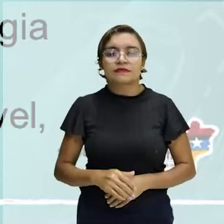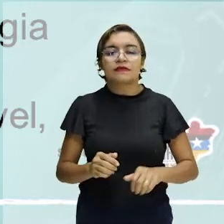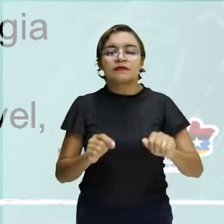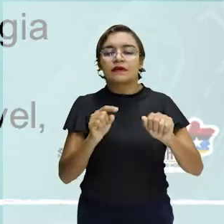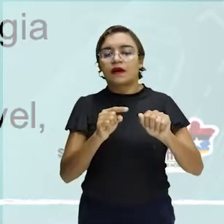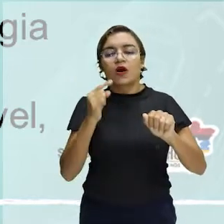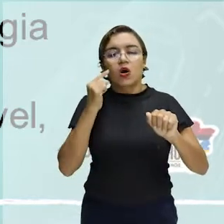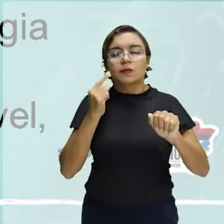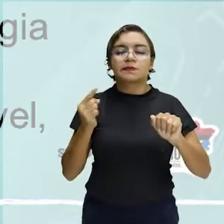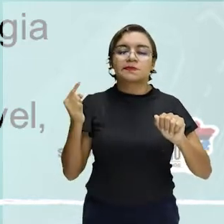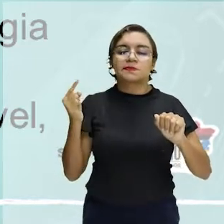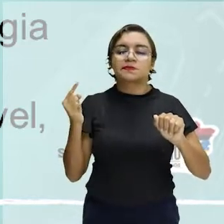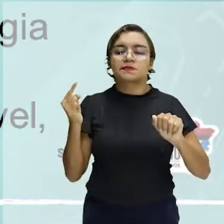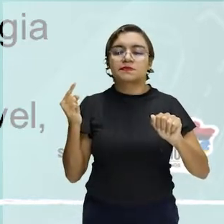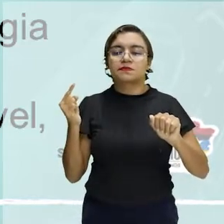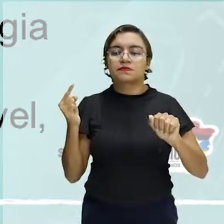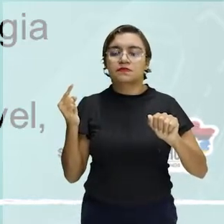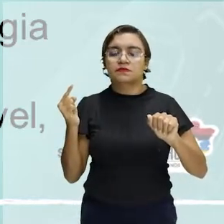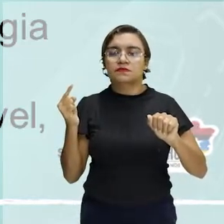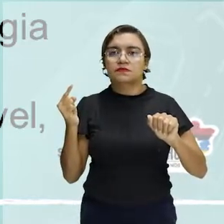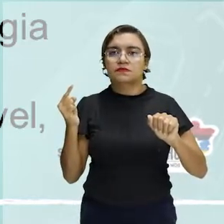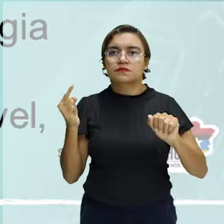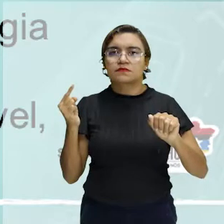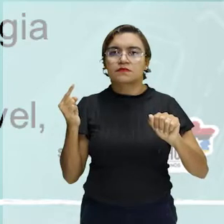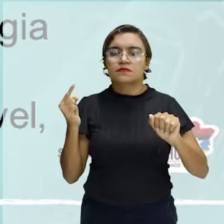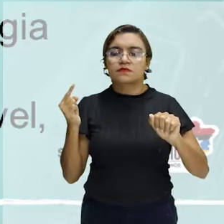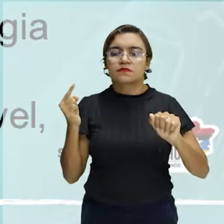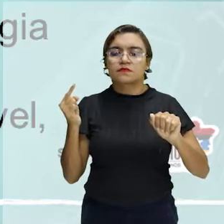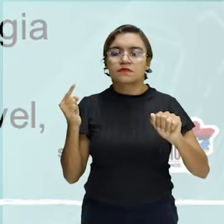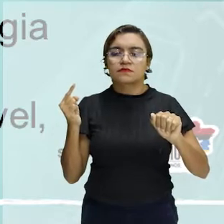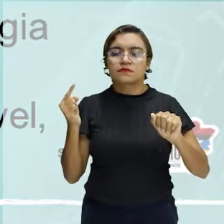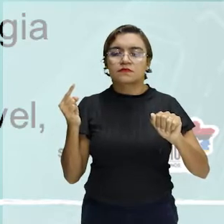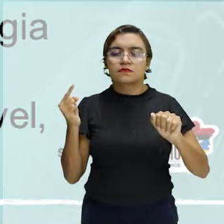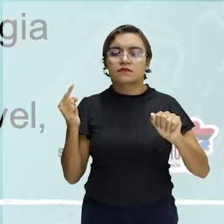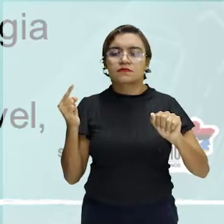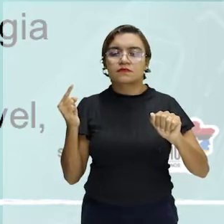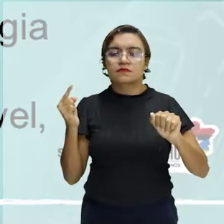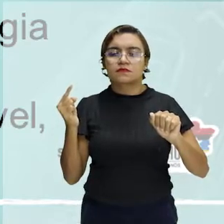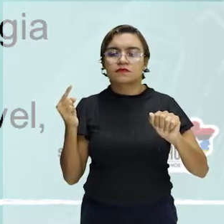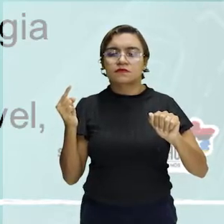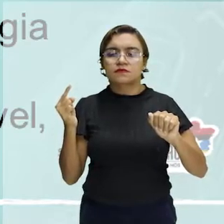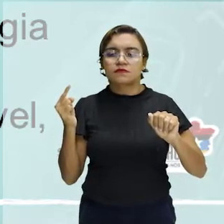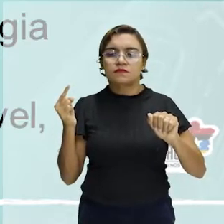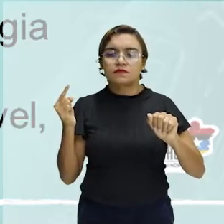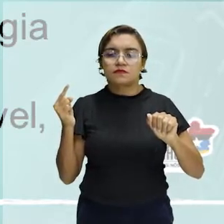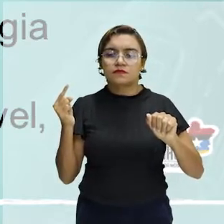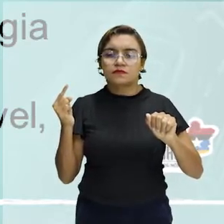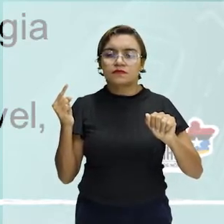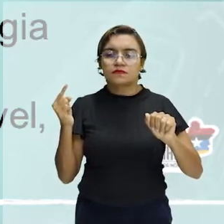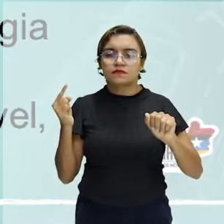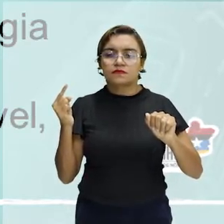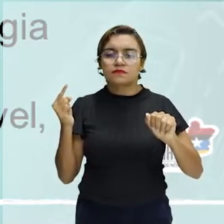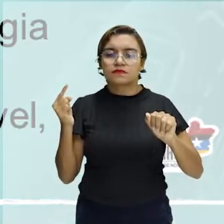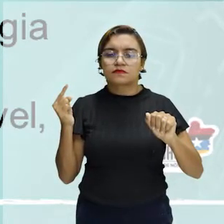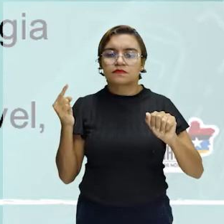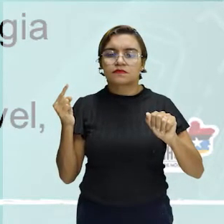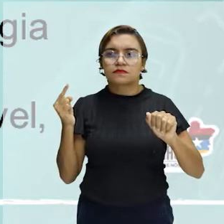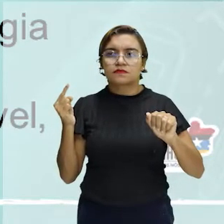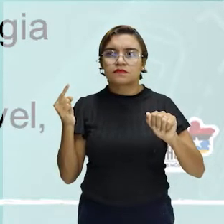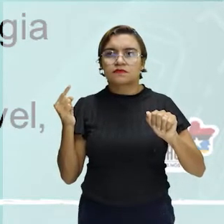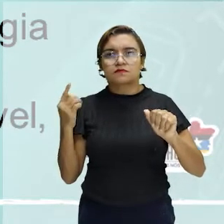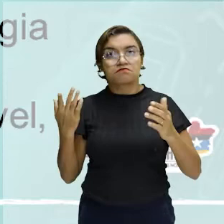A. Aumento da participação. É uma desvantagem da fonte energética brasileira. O aumento da participação de fontes não renováveis de